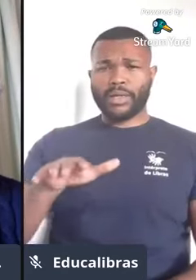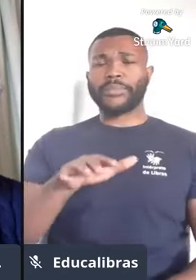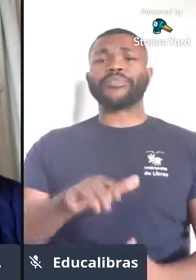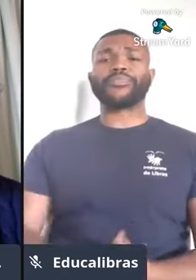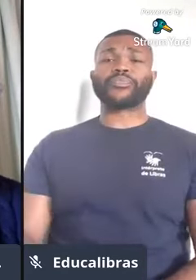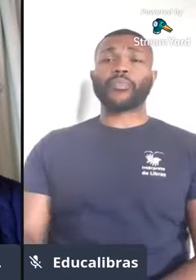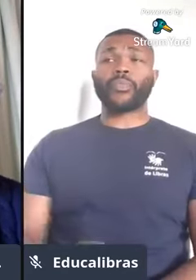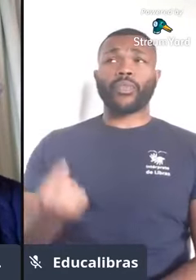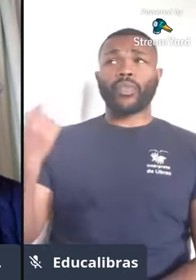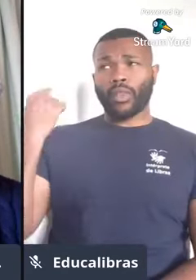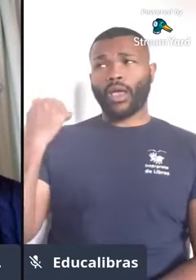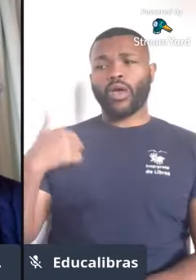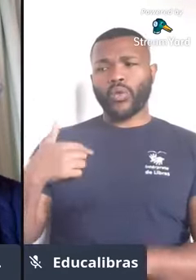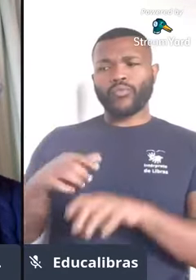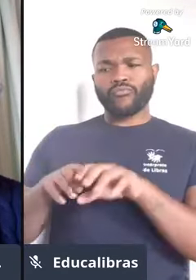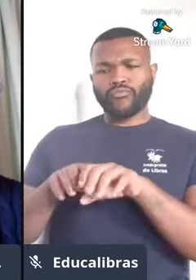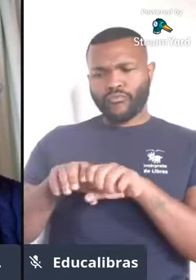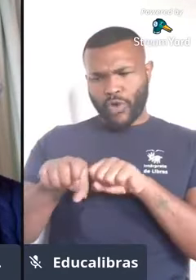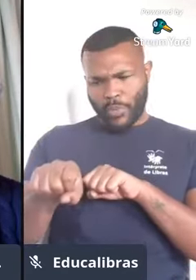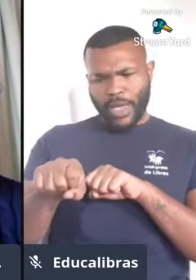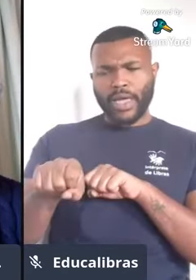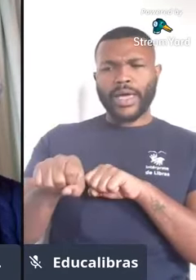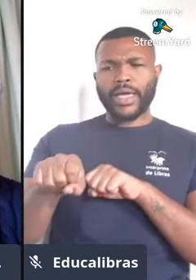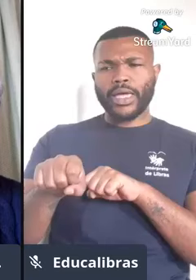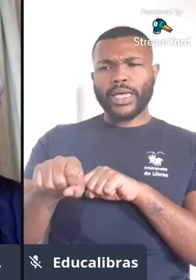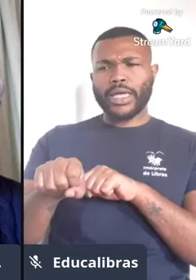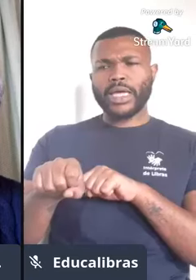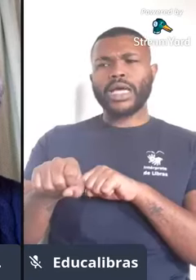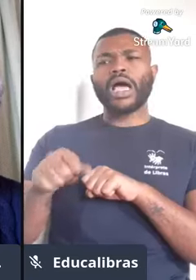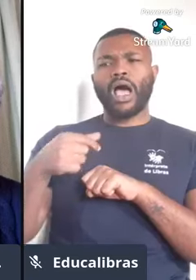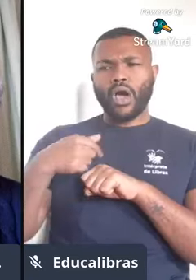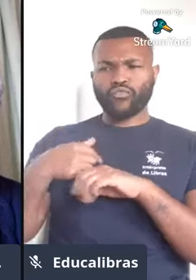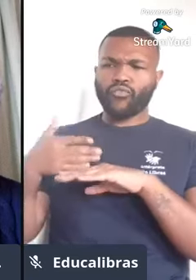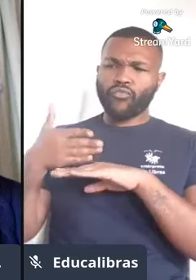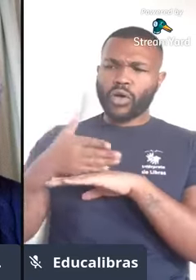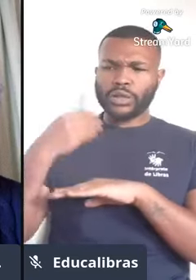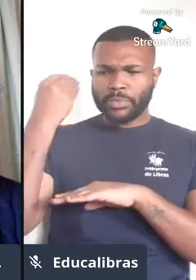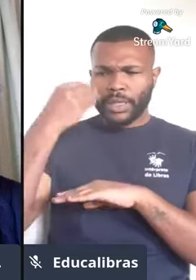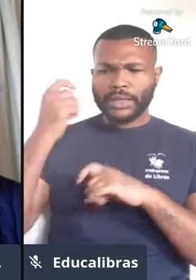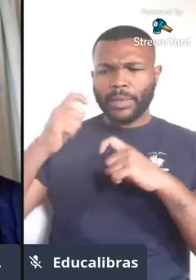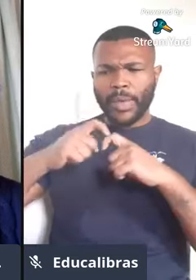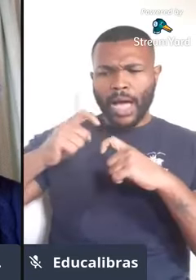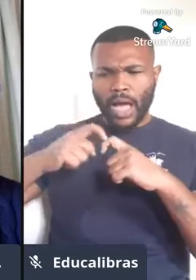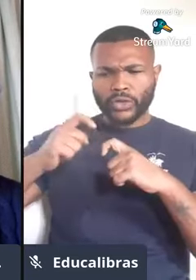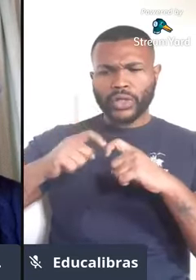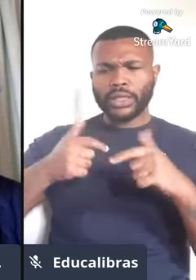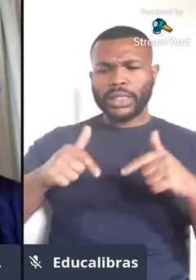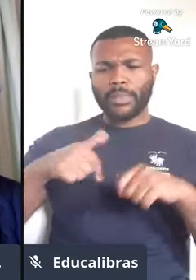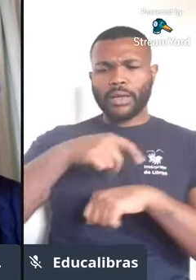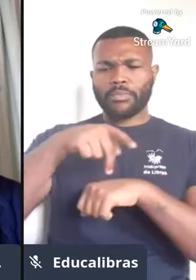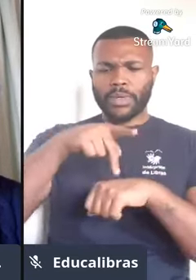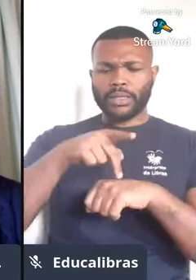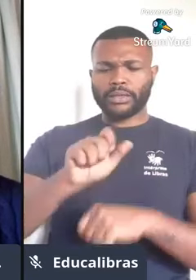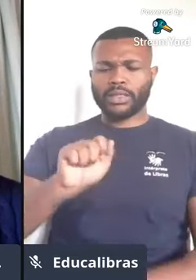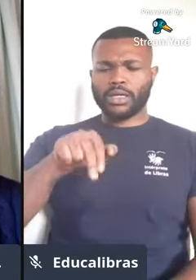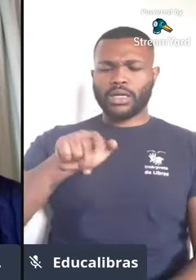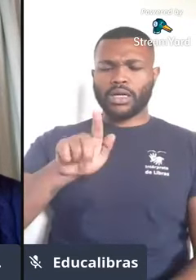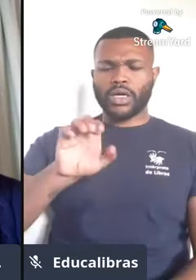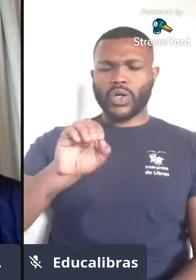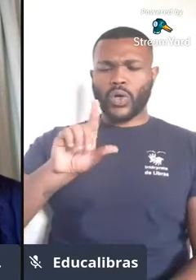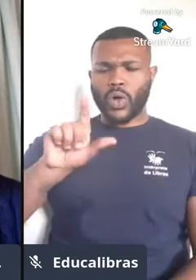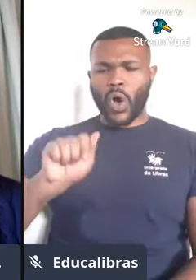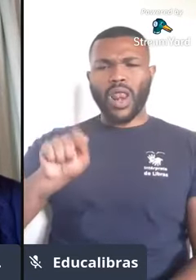eu, meio que concluindo a residência médica em medicina preventiva, eu fui trabalhar em Angola, quando o país ainda estava em